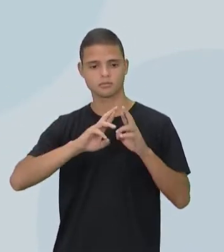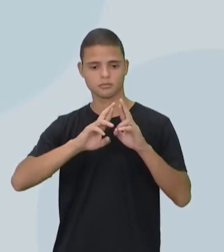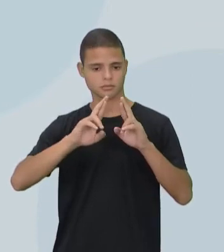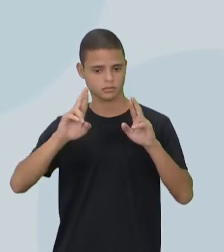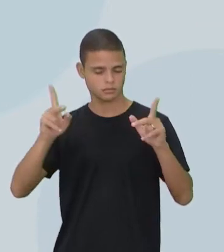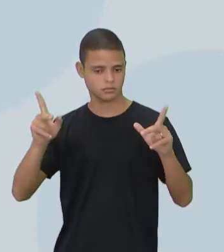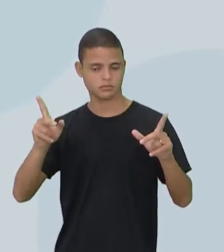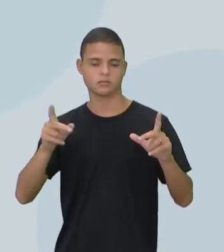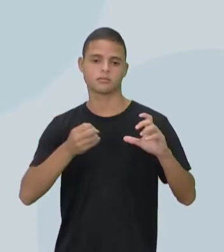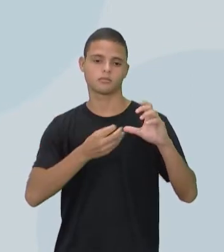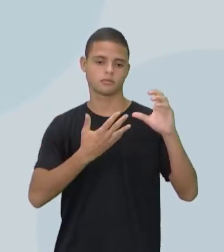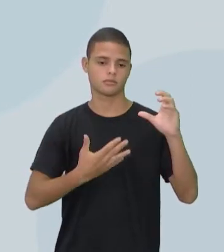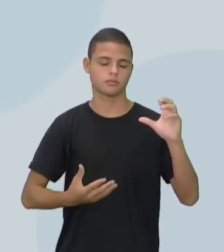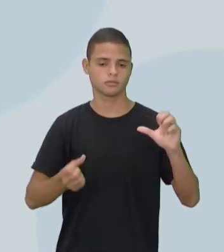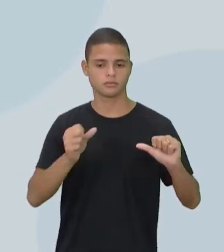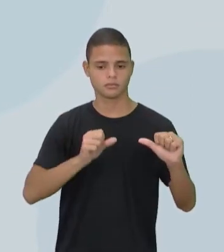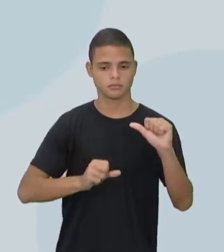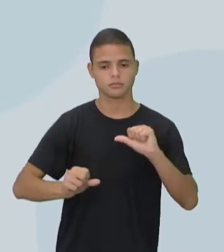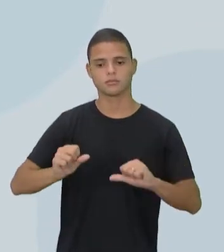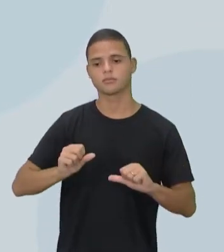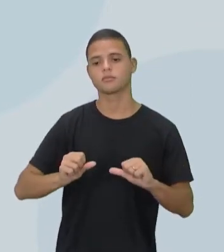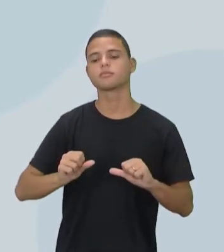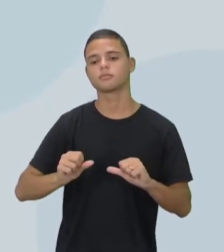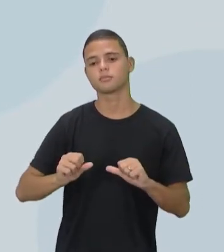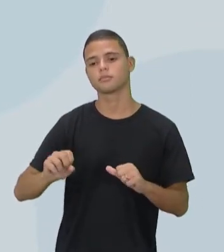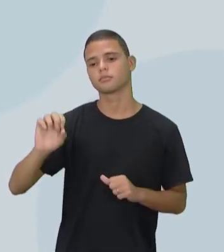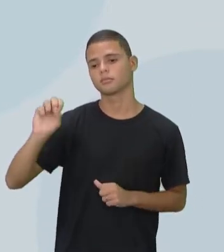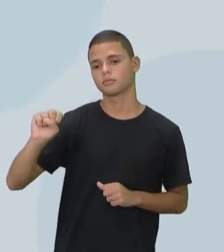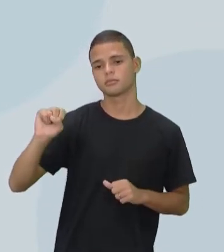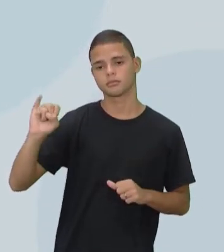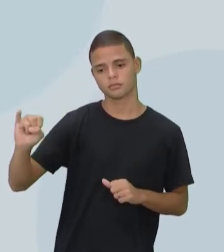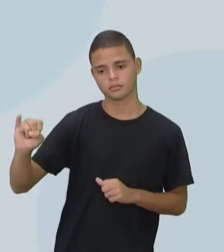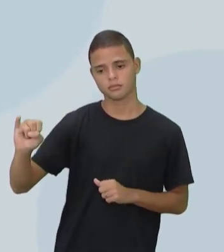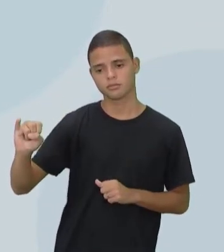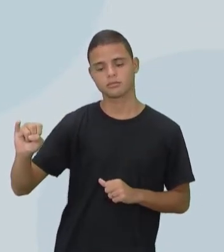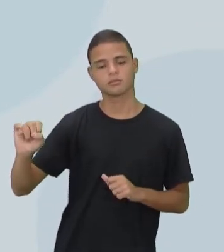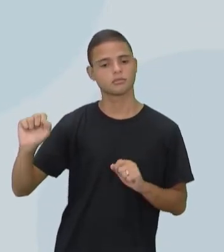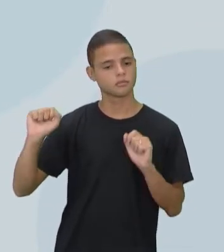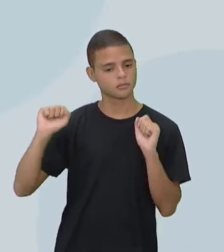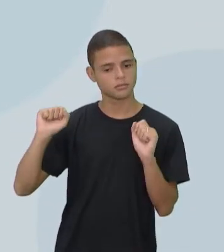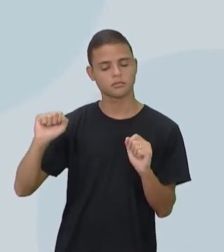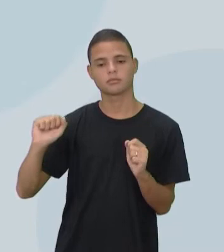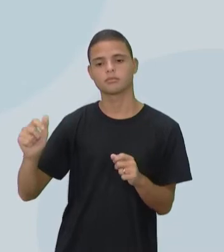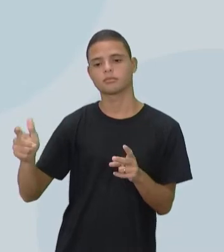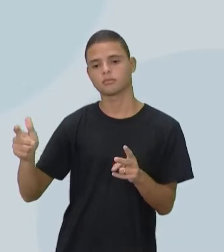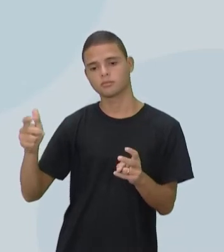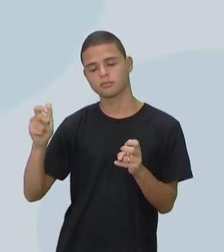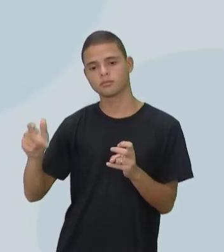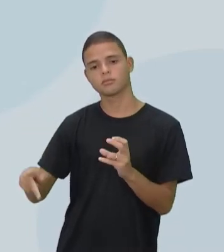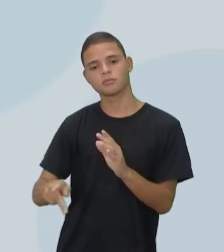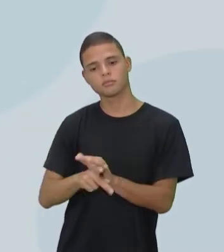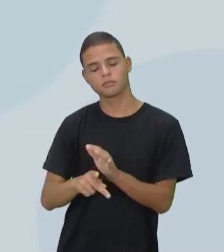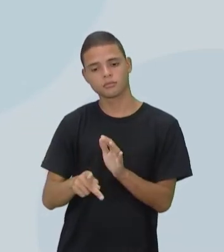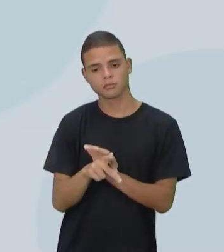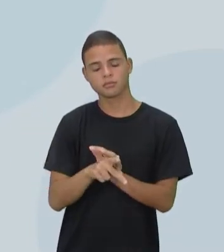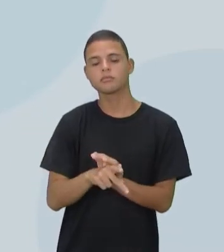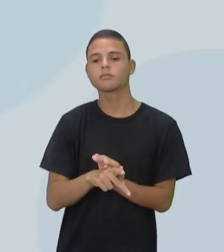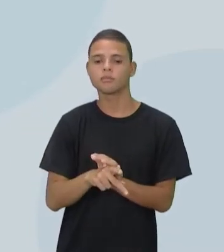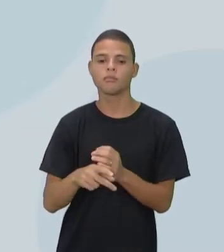elementos químicos. O dióxido de silício, na sua estrutura, você pode observar ali um átomo do elemento químico